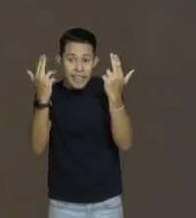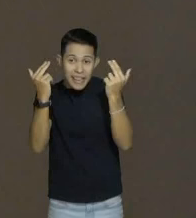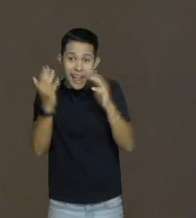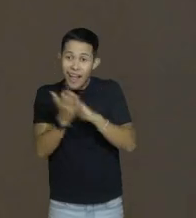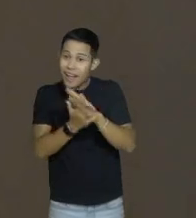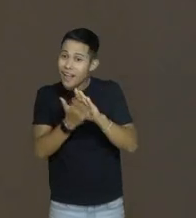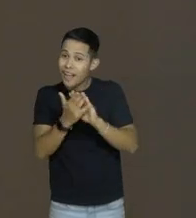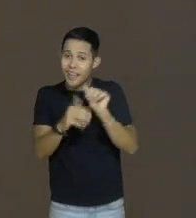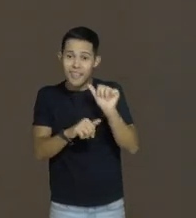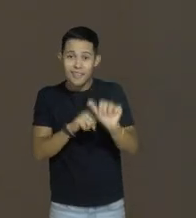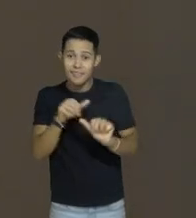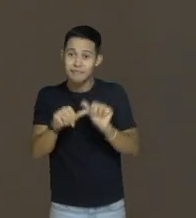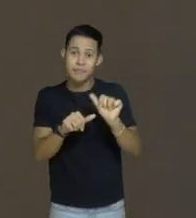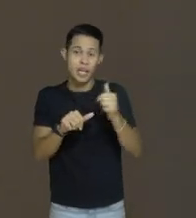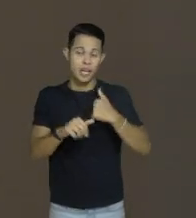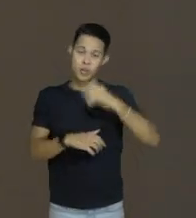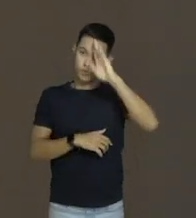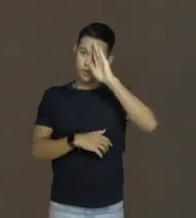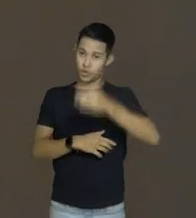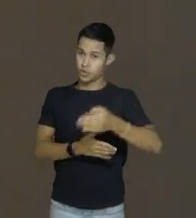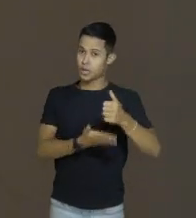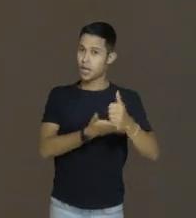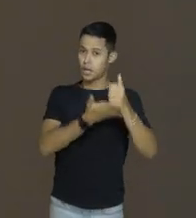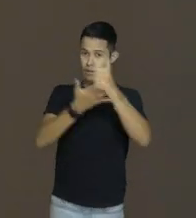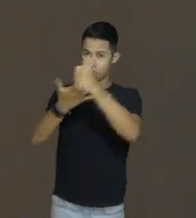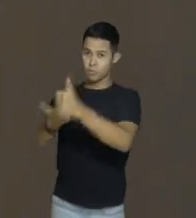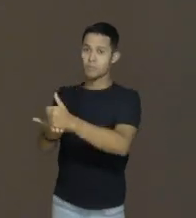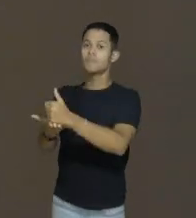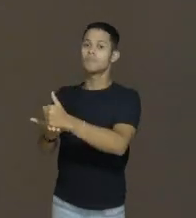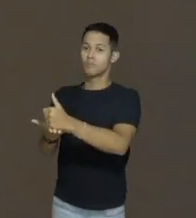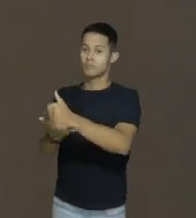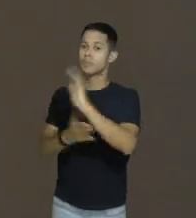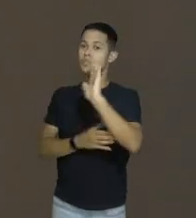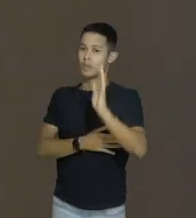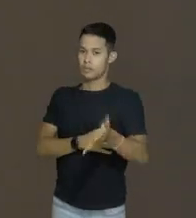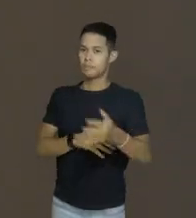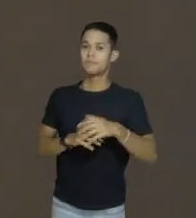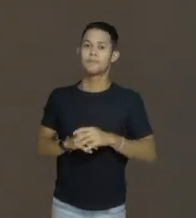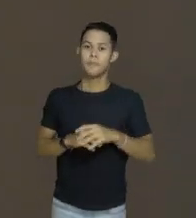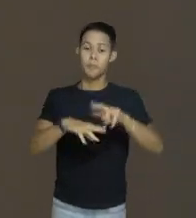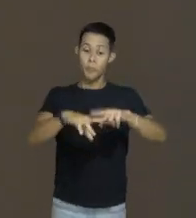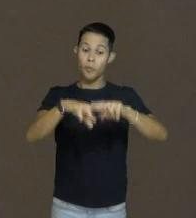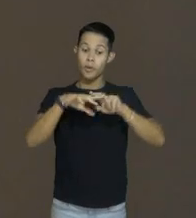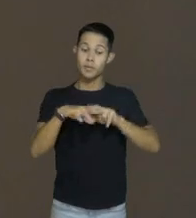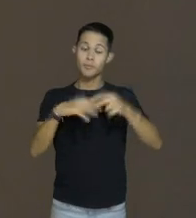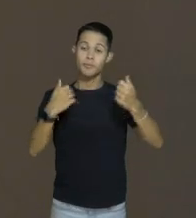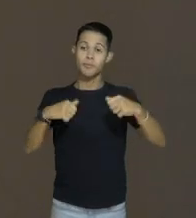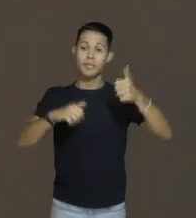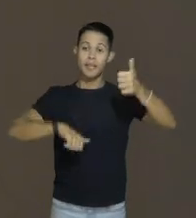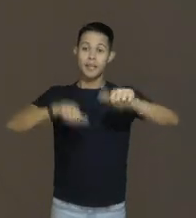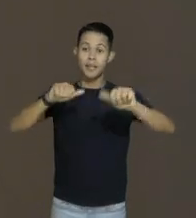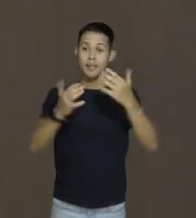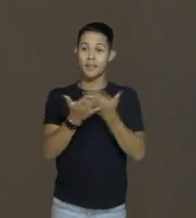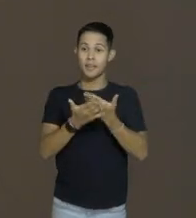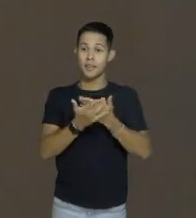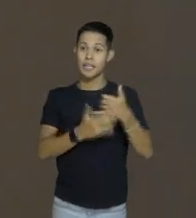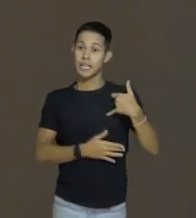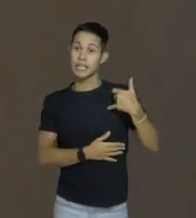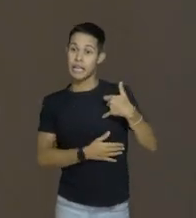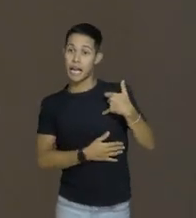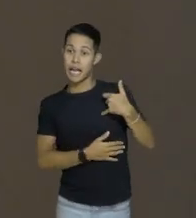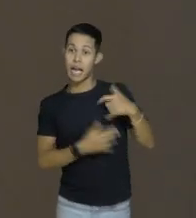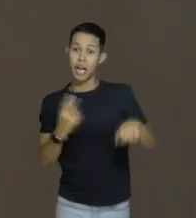aí eu já encaminho direto também, entendeu? Eu começo a tratar e já encaminho. Então, tem que ver a idade, o quadro clínico, o que